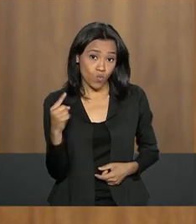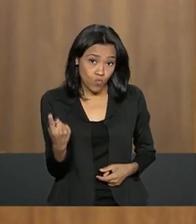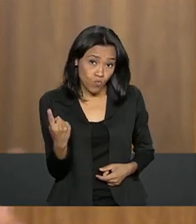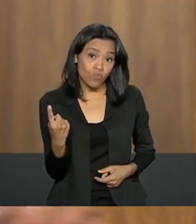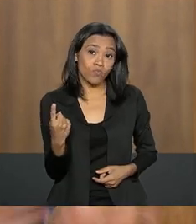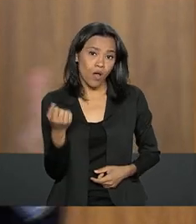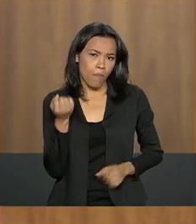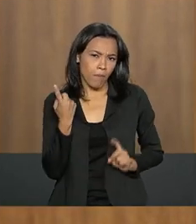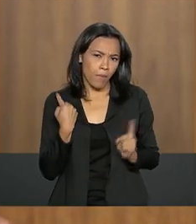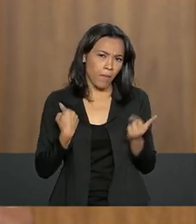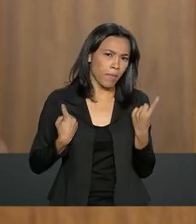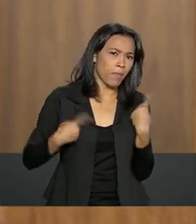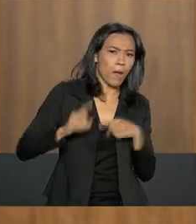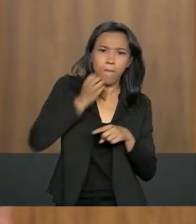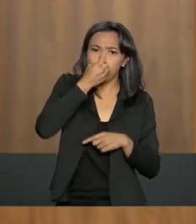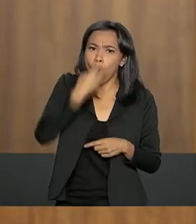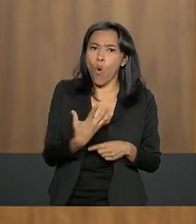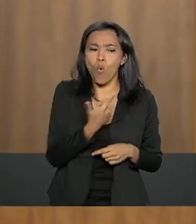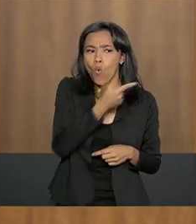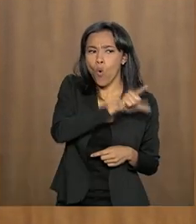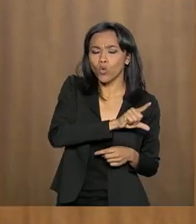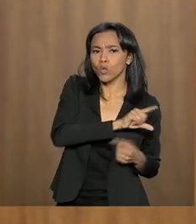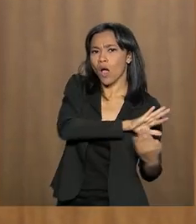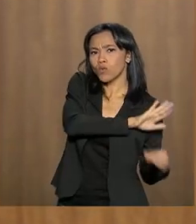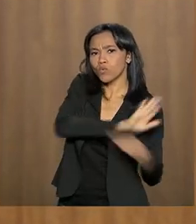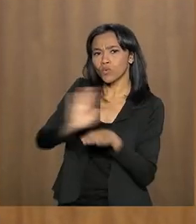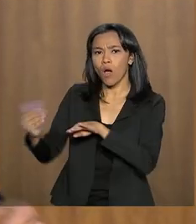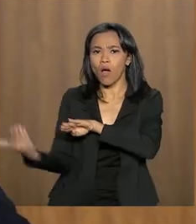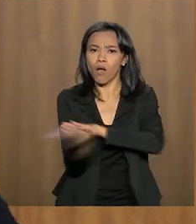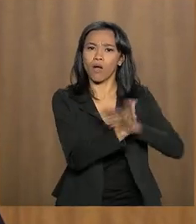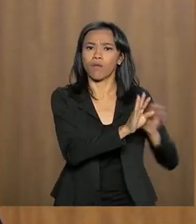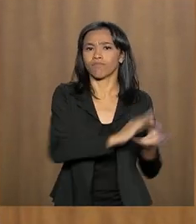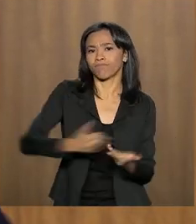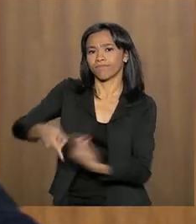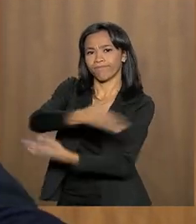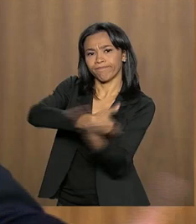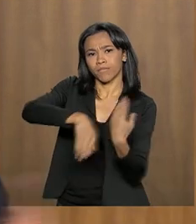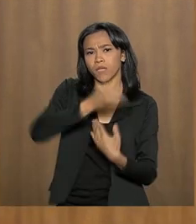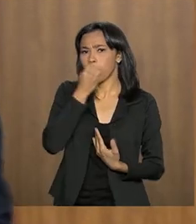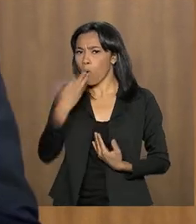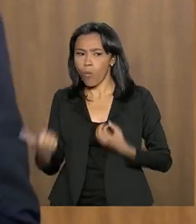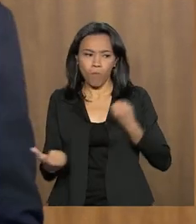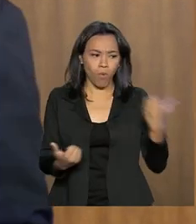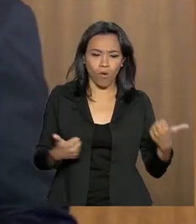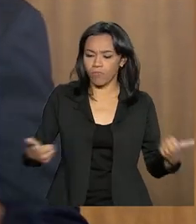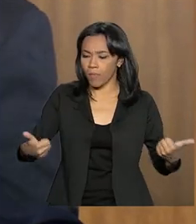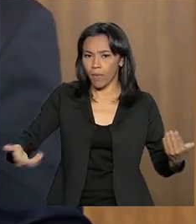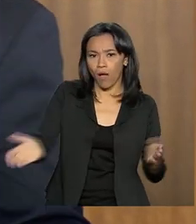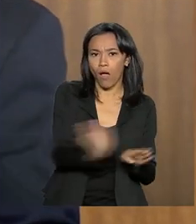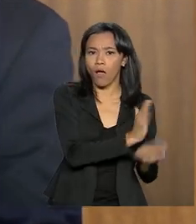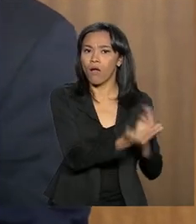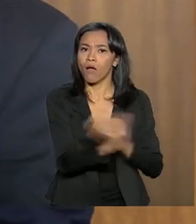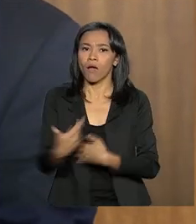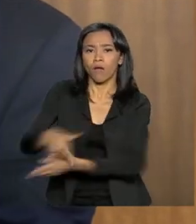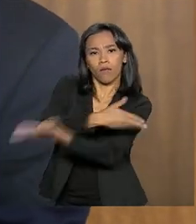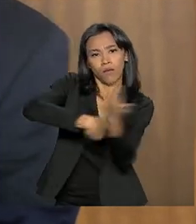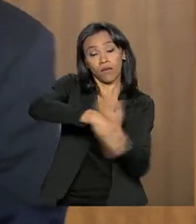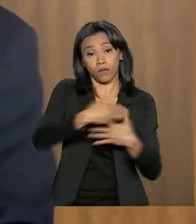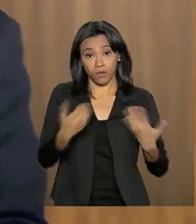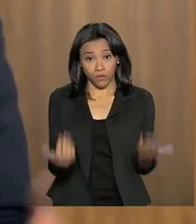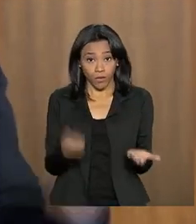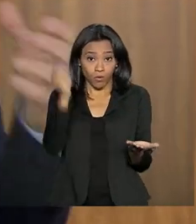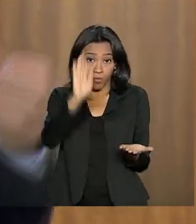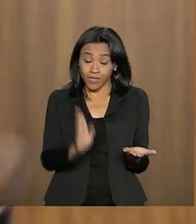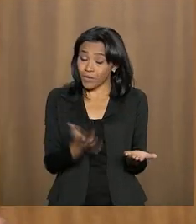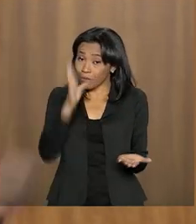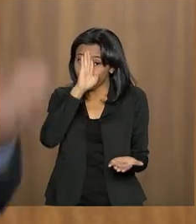tenha um bom momento, ajuda o outro, e nós precisamos que os dois tenham bons momentos. O Brasil é o nosso principal